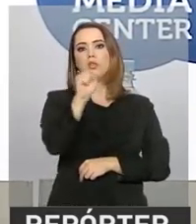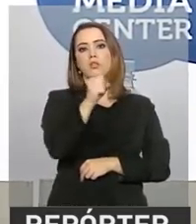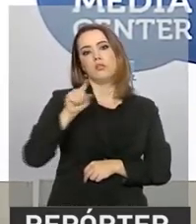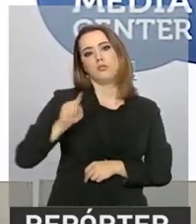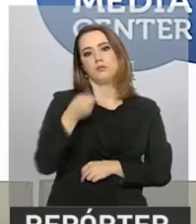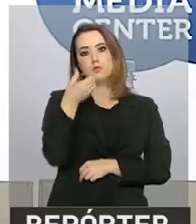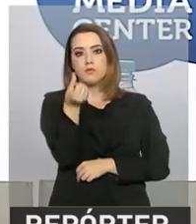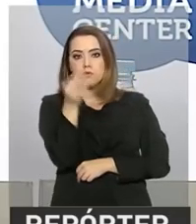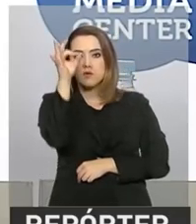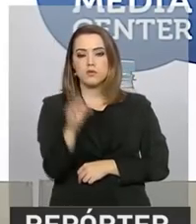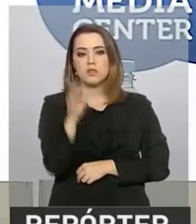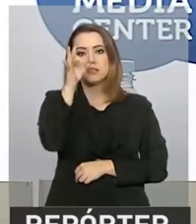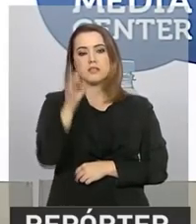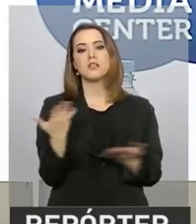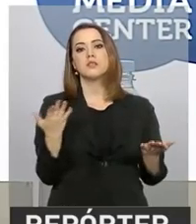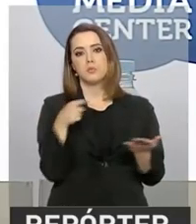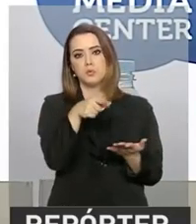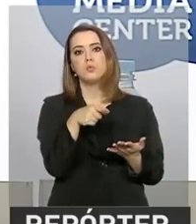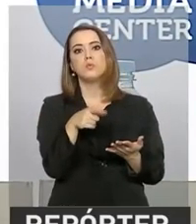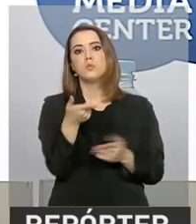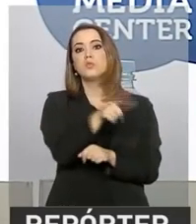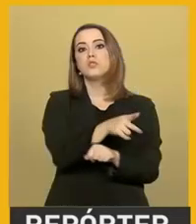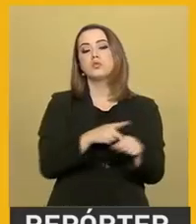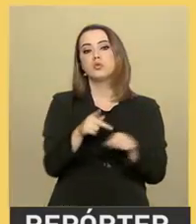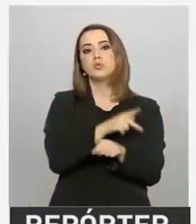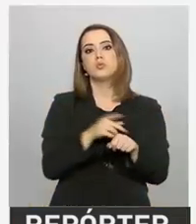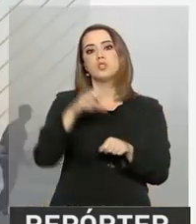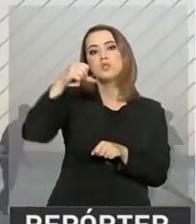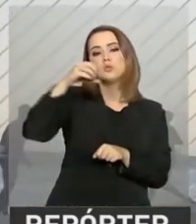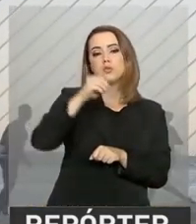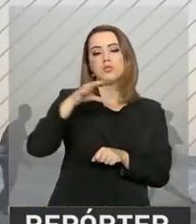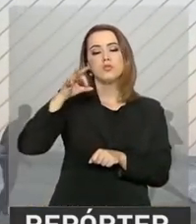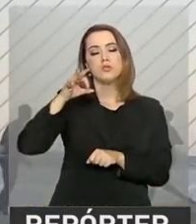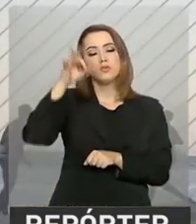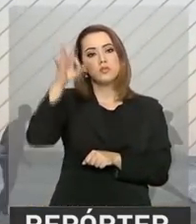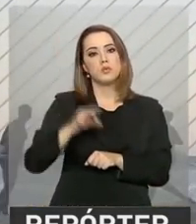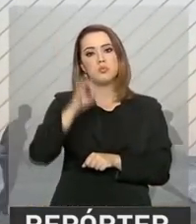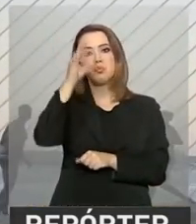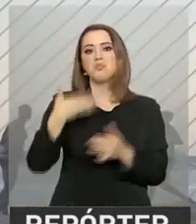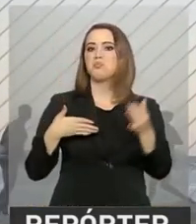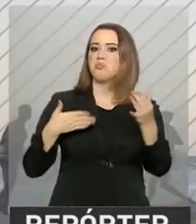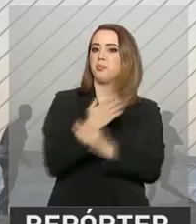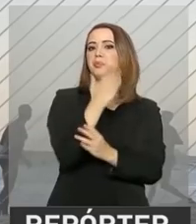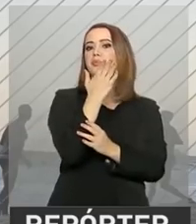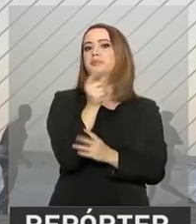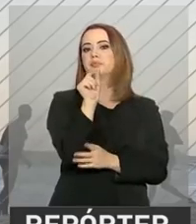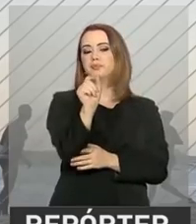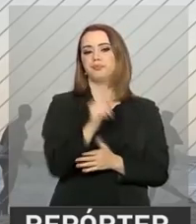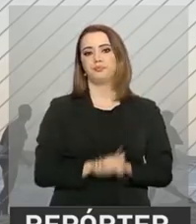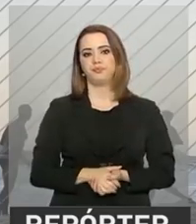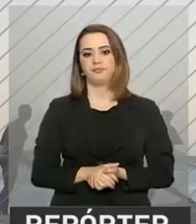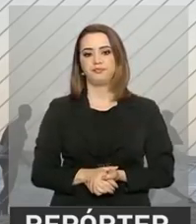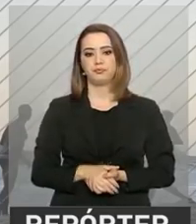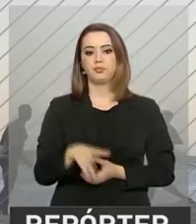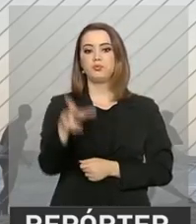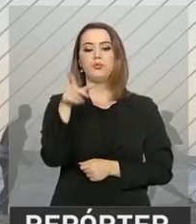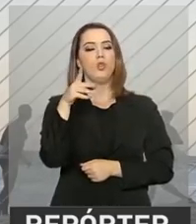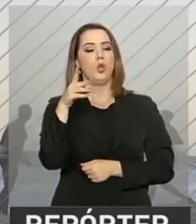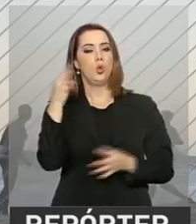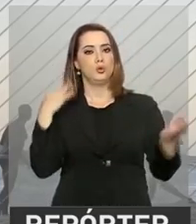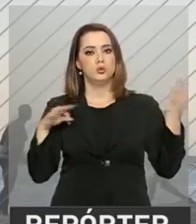88.6 90% de aprovação em média o turista brasileiro ficou 10 dias no Rio de Janeiro e